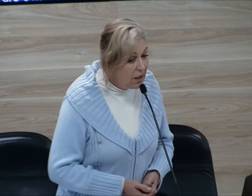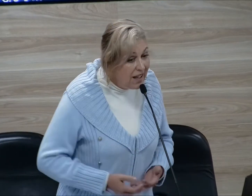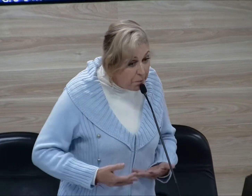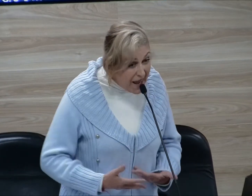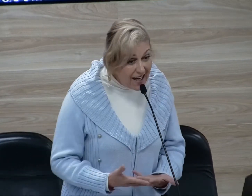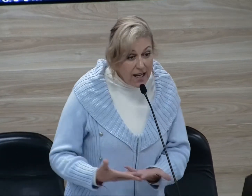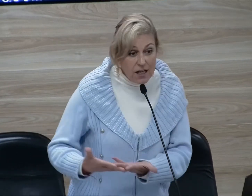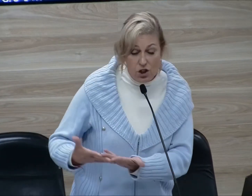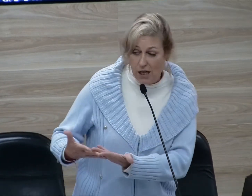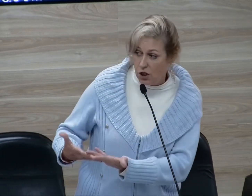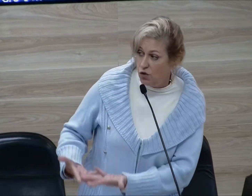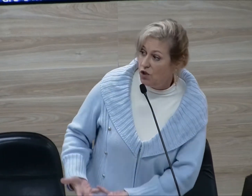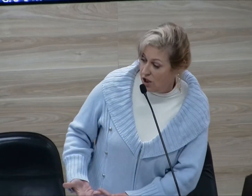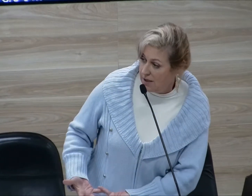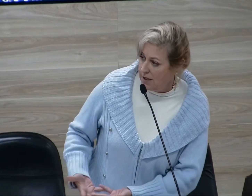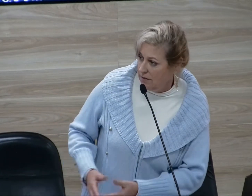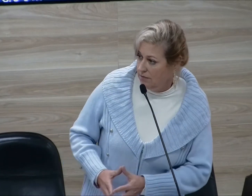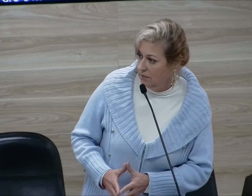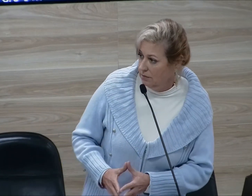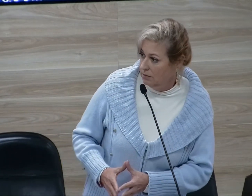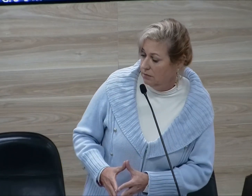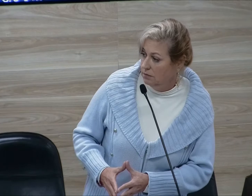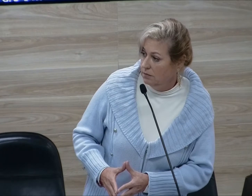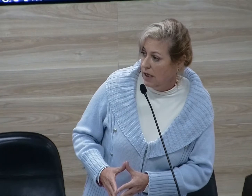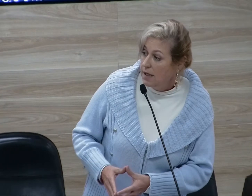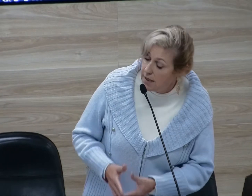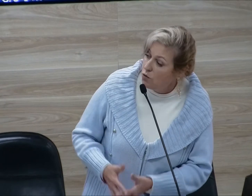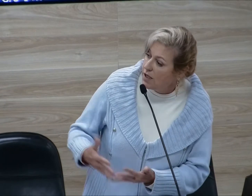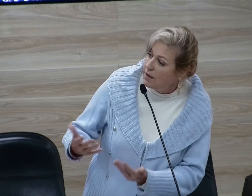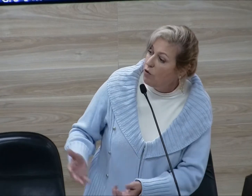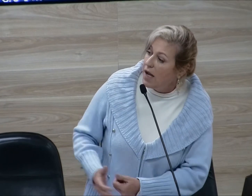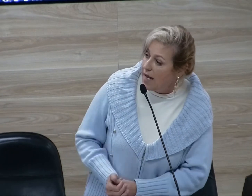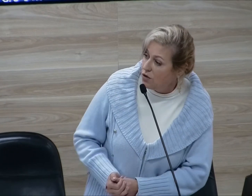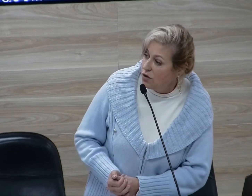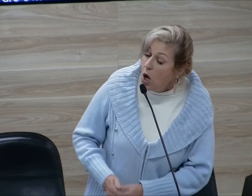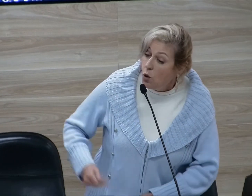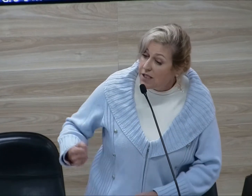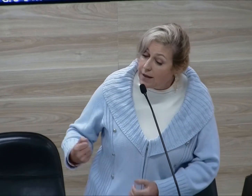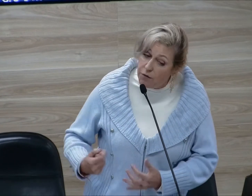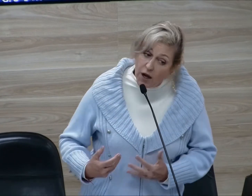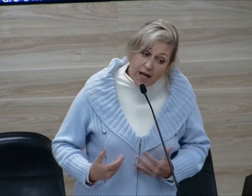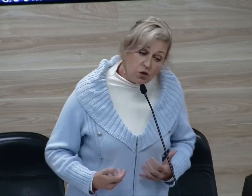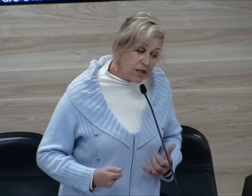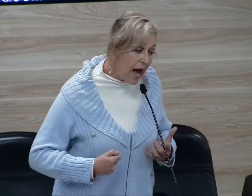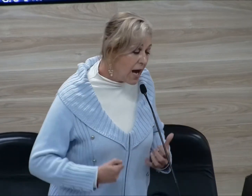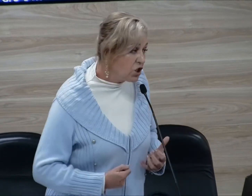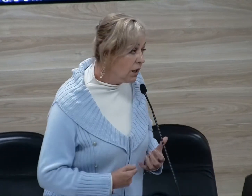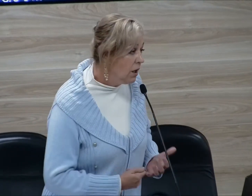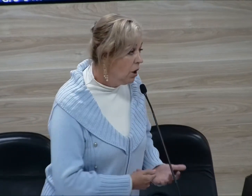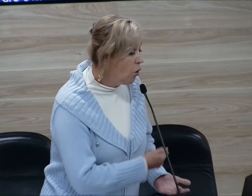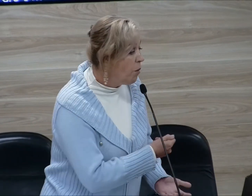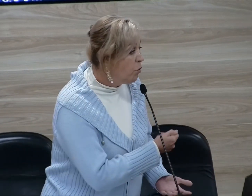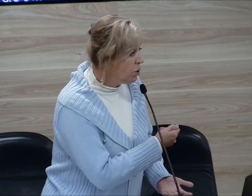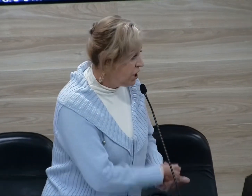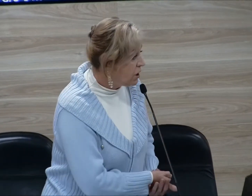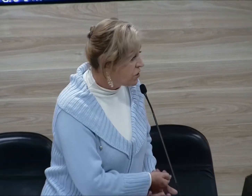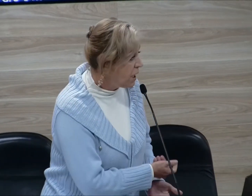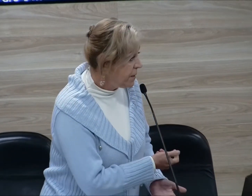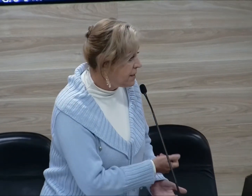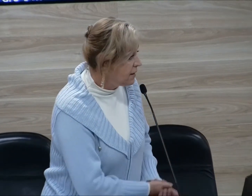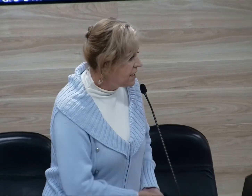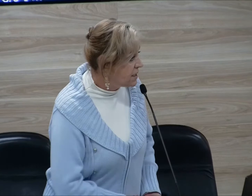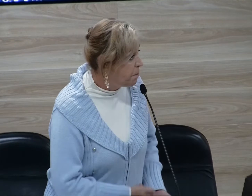enfrentados perante a justiça são os advogados. Os advogados agem como